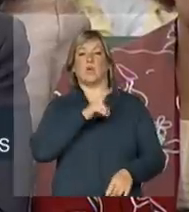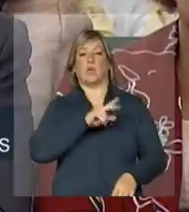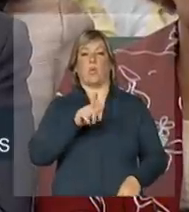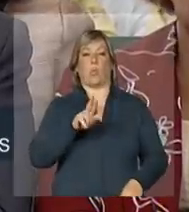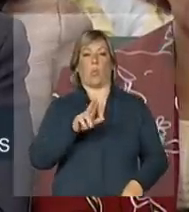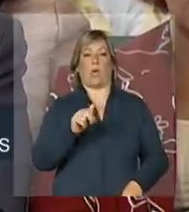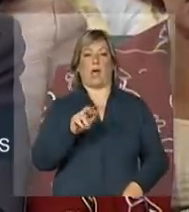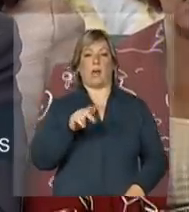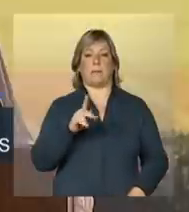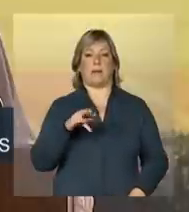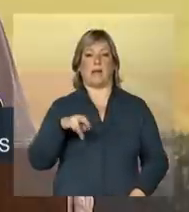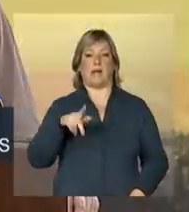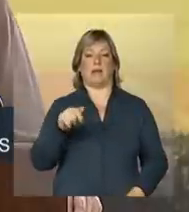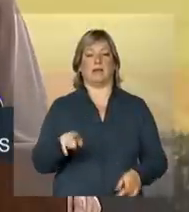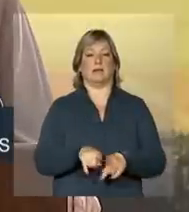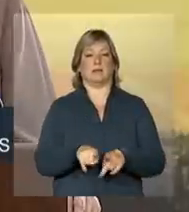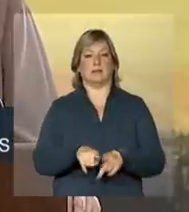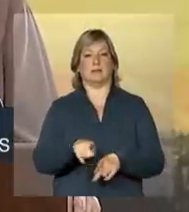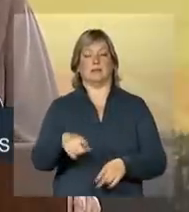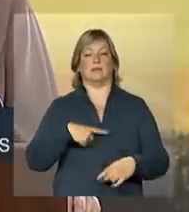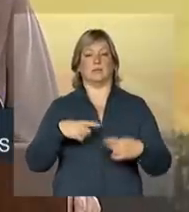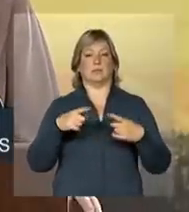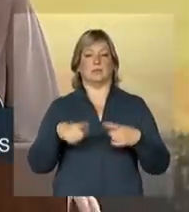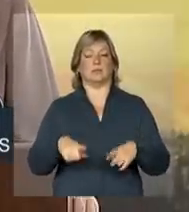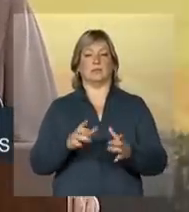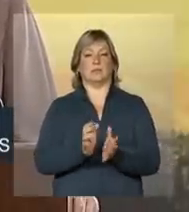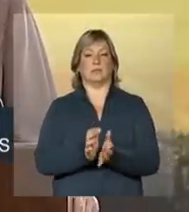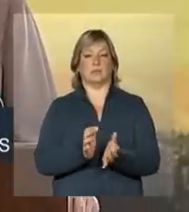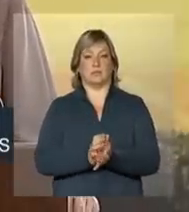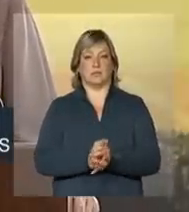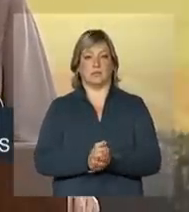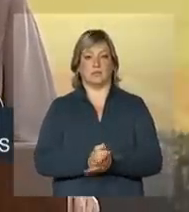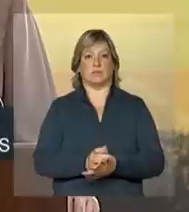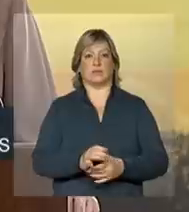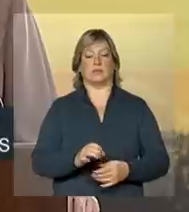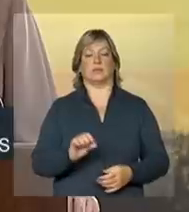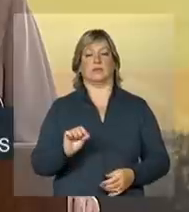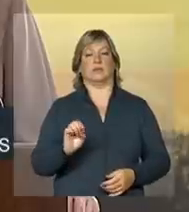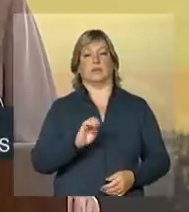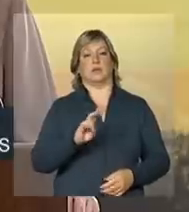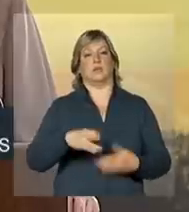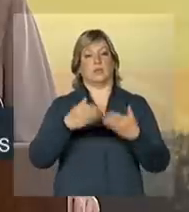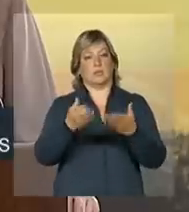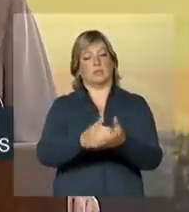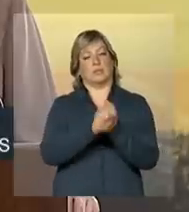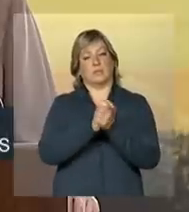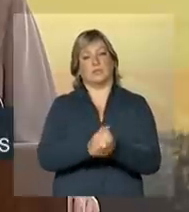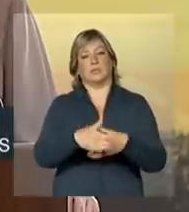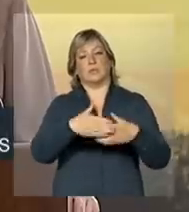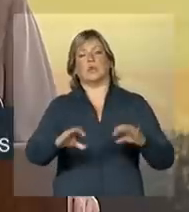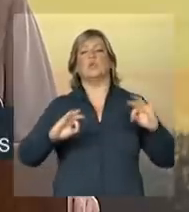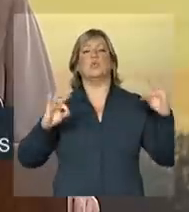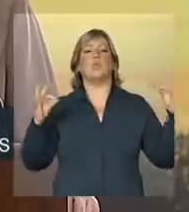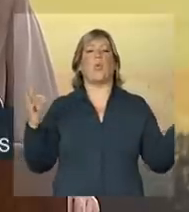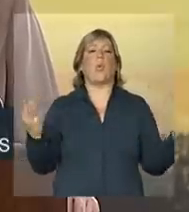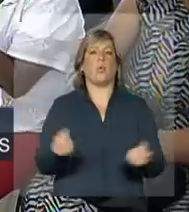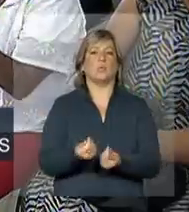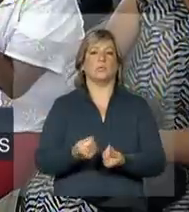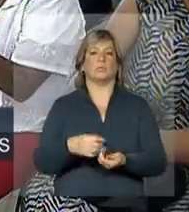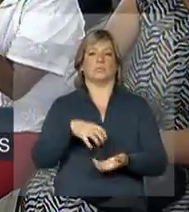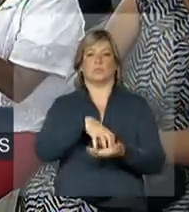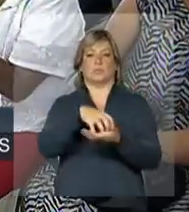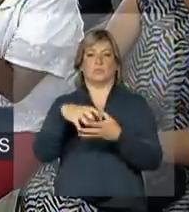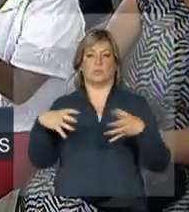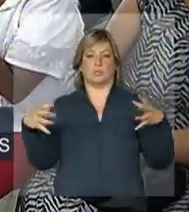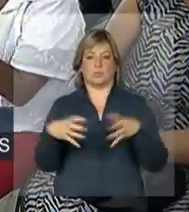Guarapiranga Freire filho do saudoso seu Teodoro em nome de quem cumprimento todos os membros do